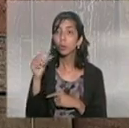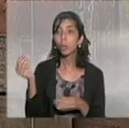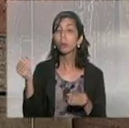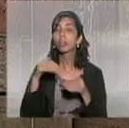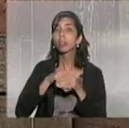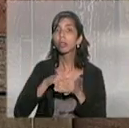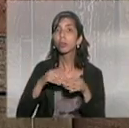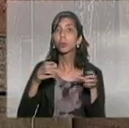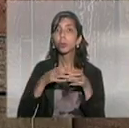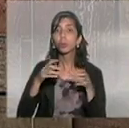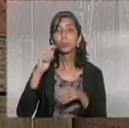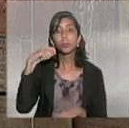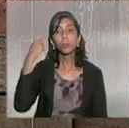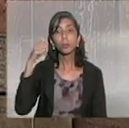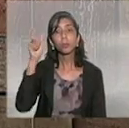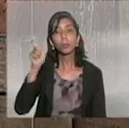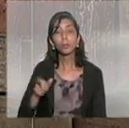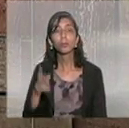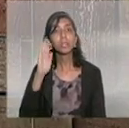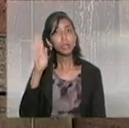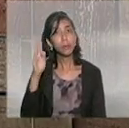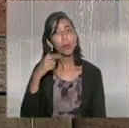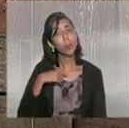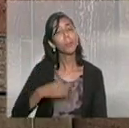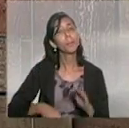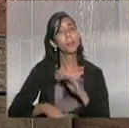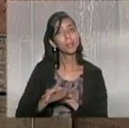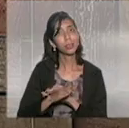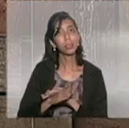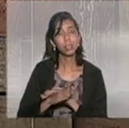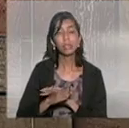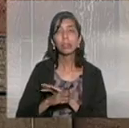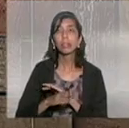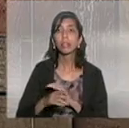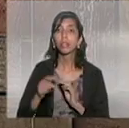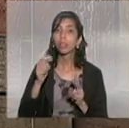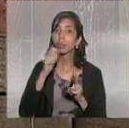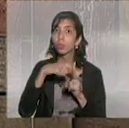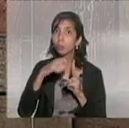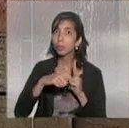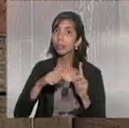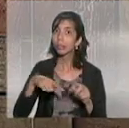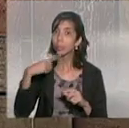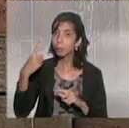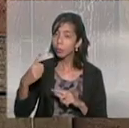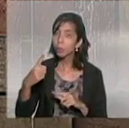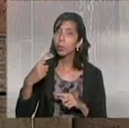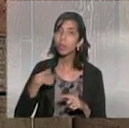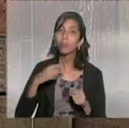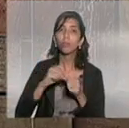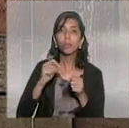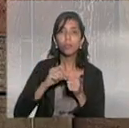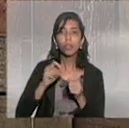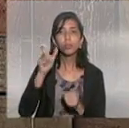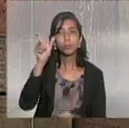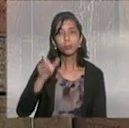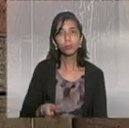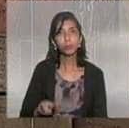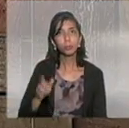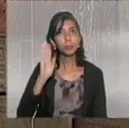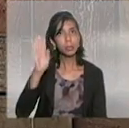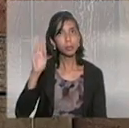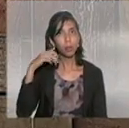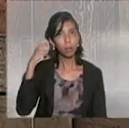dentro do elenco os protagonistas do espetáculo. E eu passei. E aí, em 2 meses depois de coro, passei a fazer um dos protagonistas da